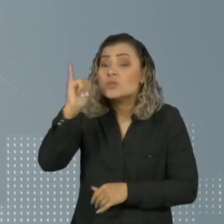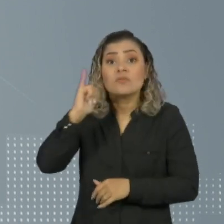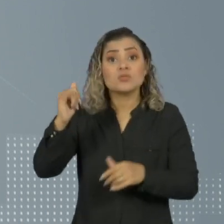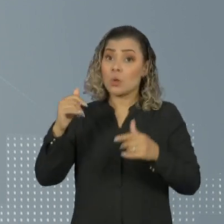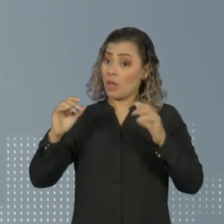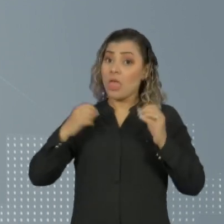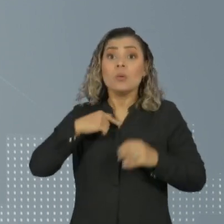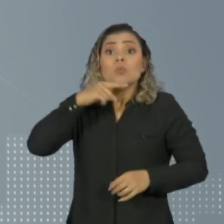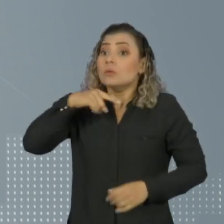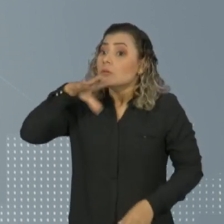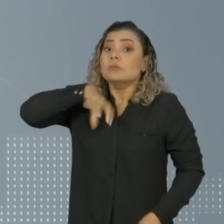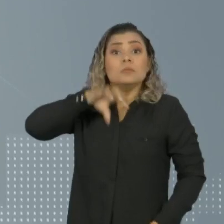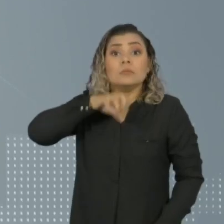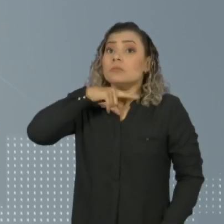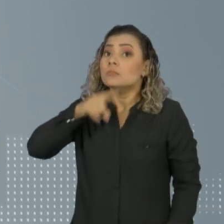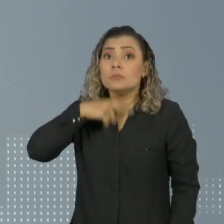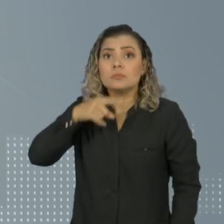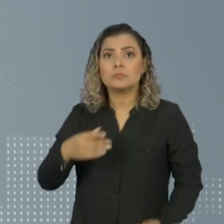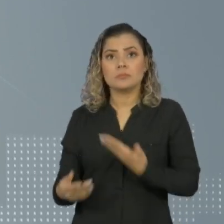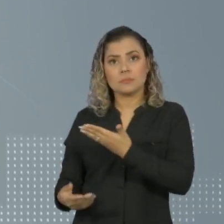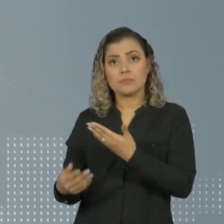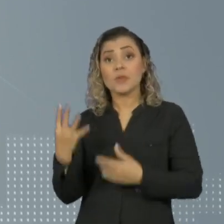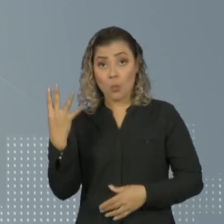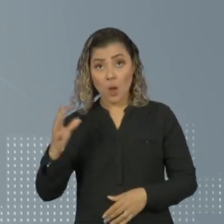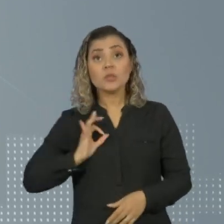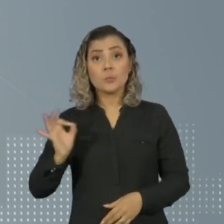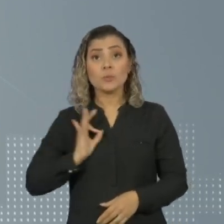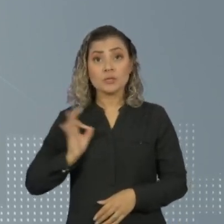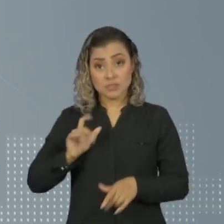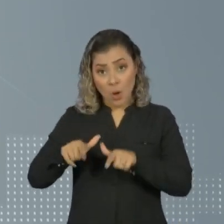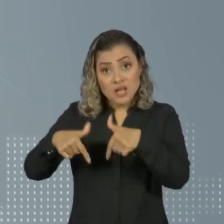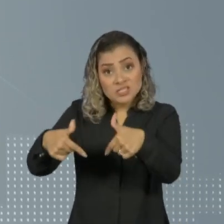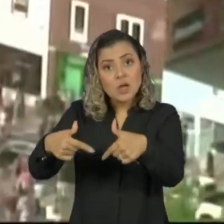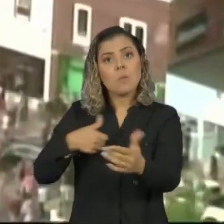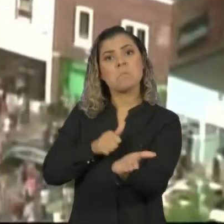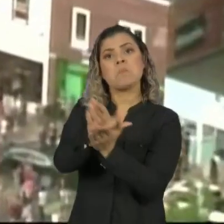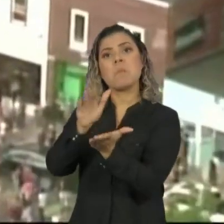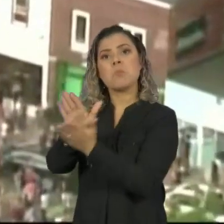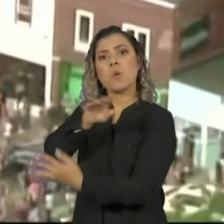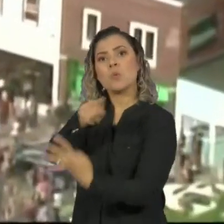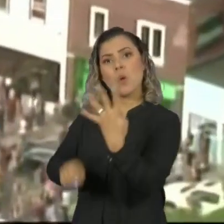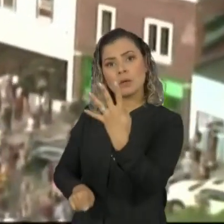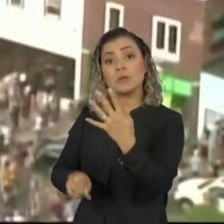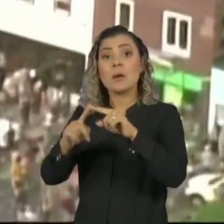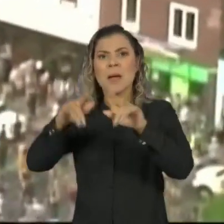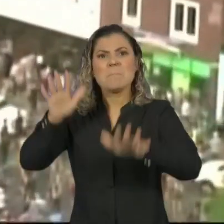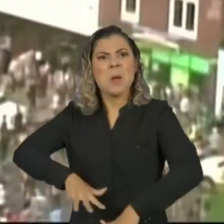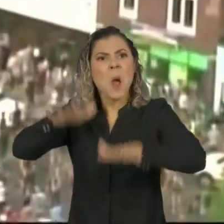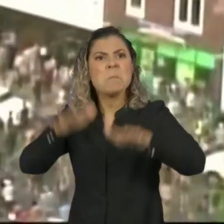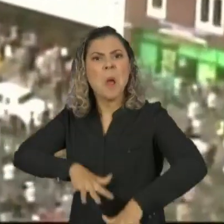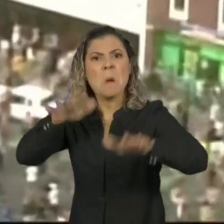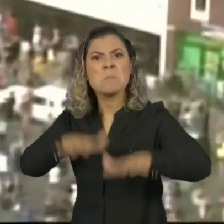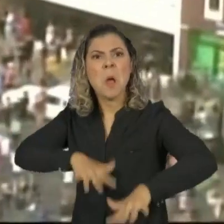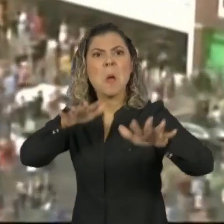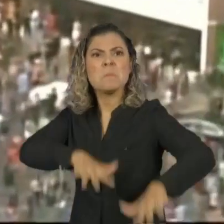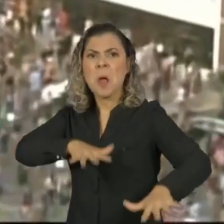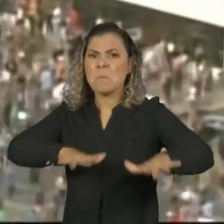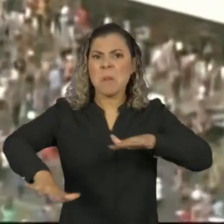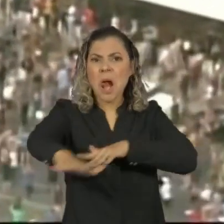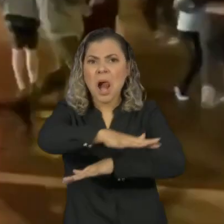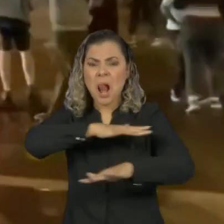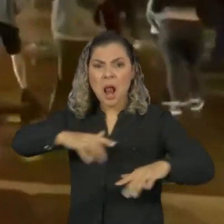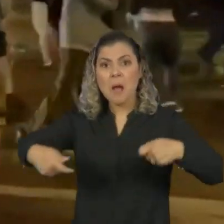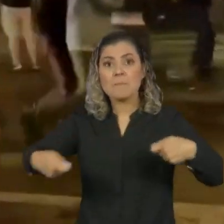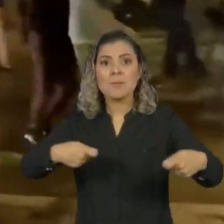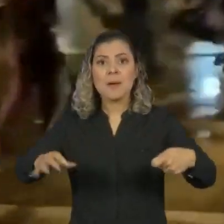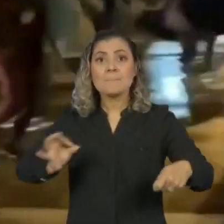não conseguia respirar. Os 4 policiais na ação foram demitidos, mas o protesto pacífico virou um confronto